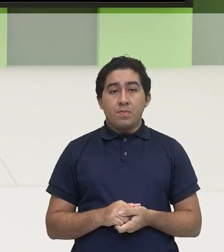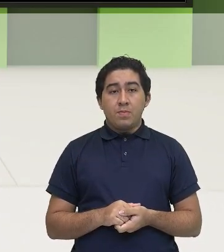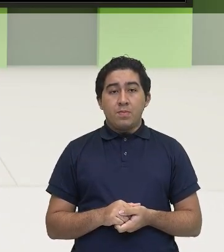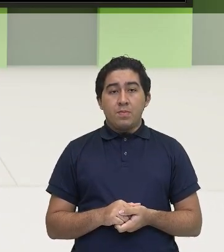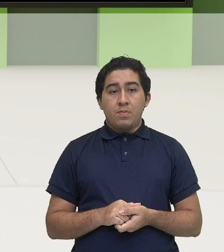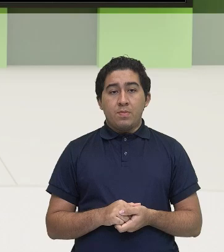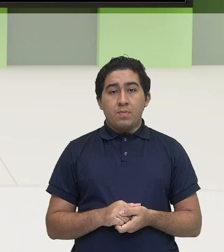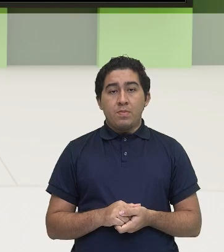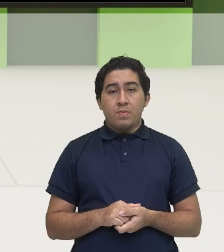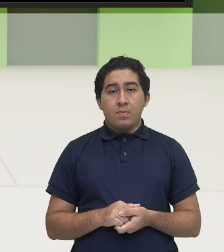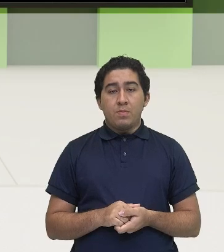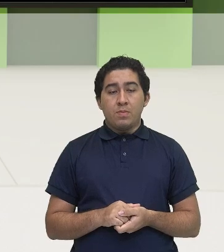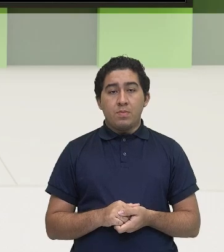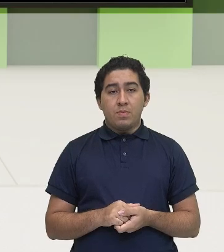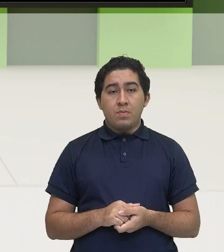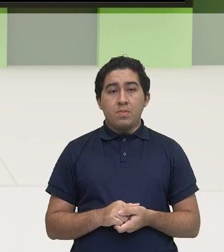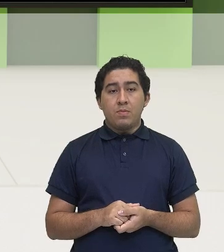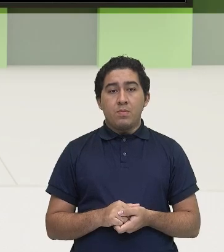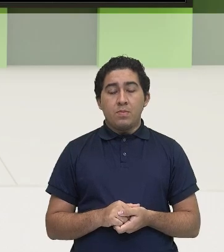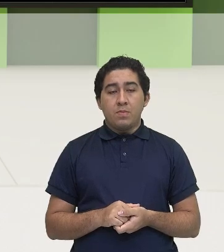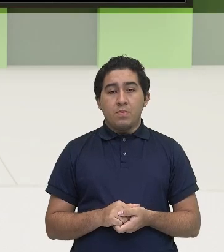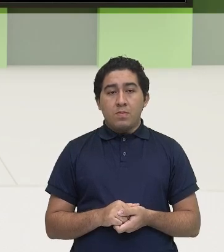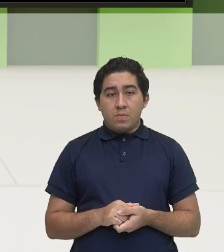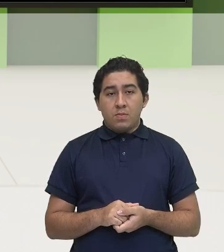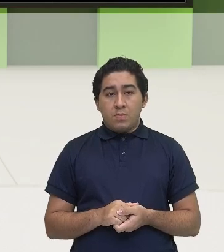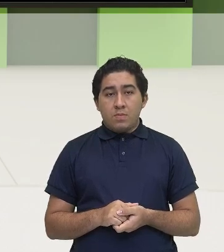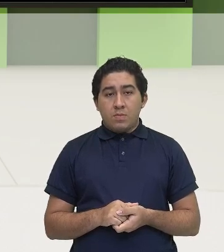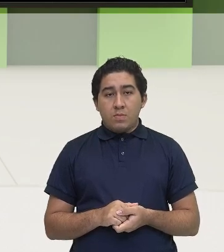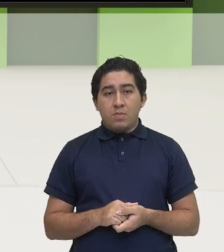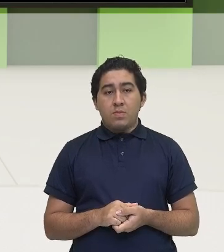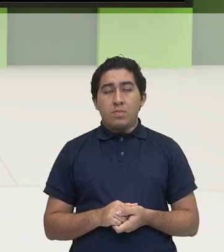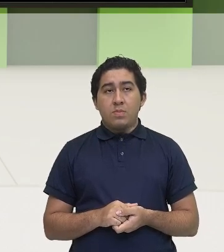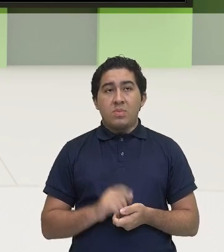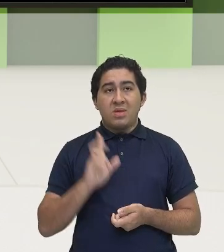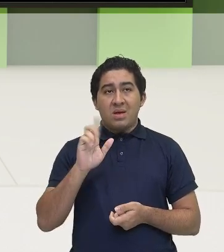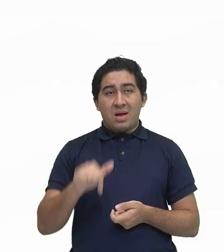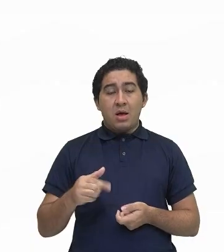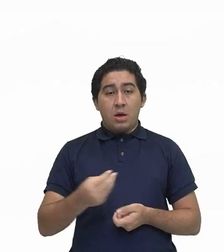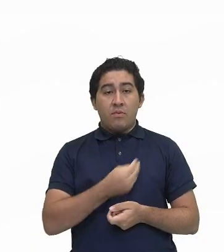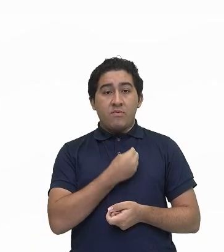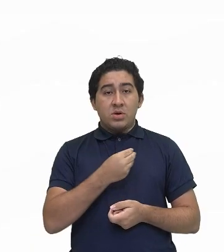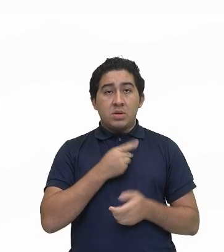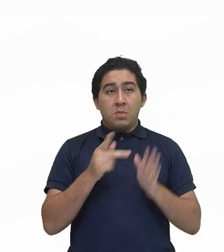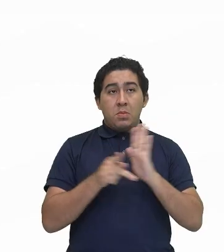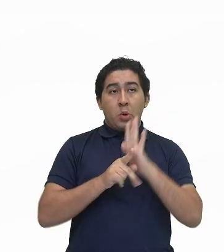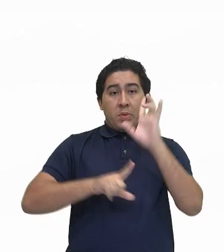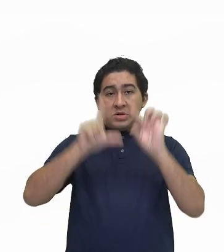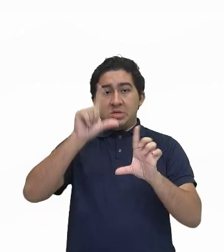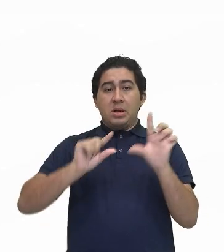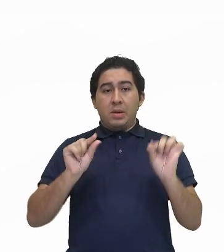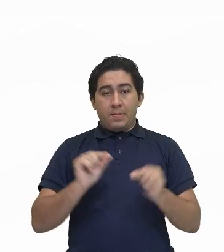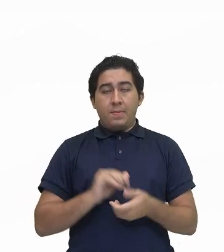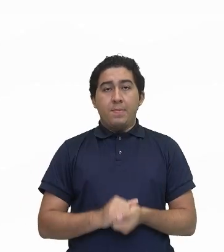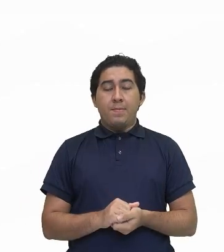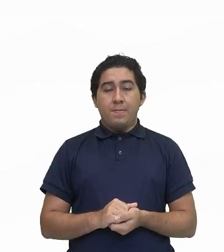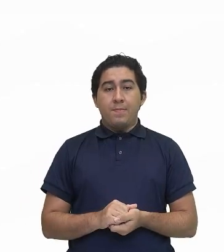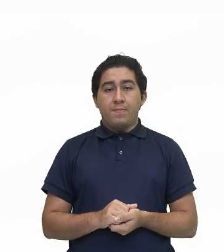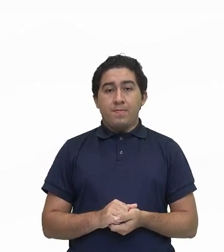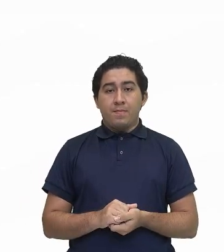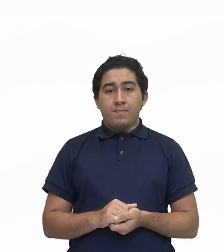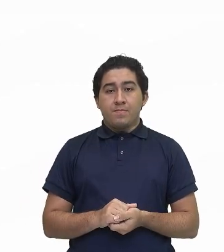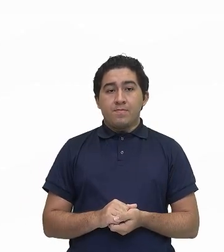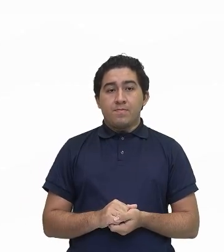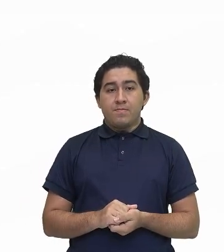depois desta animação, como nós estamos vendo, o ciclo de vida das estrelas. O ciclo de vida de